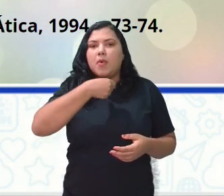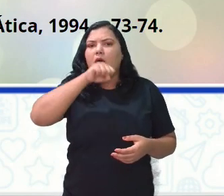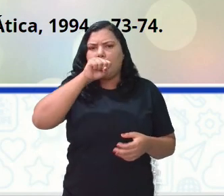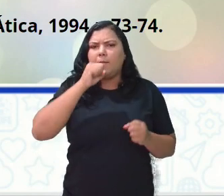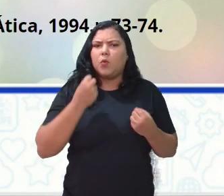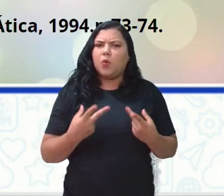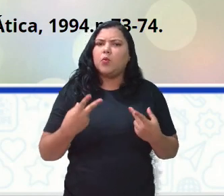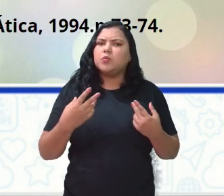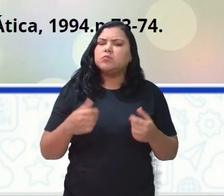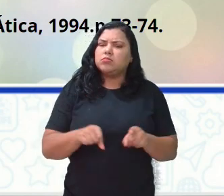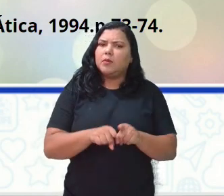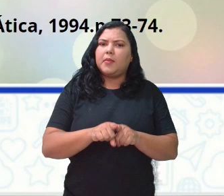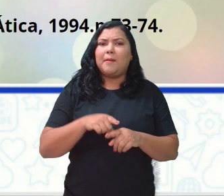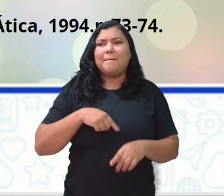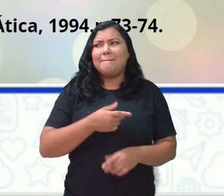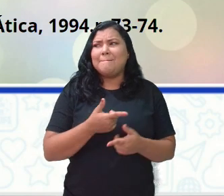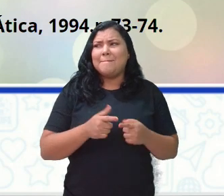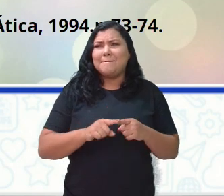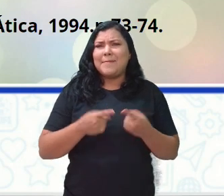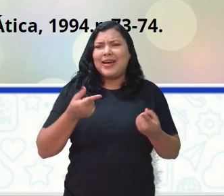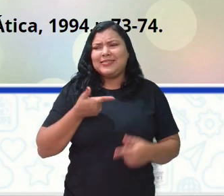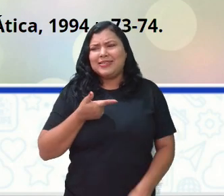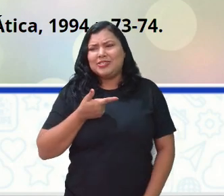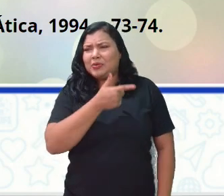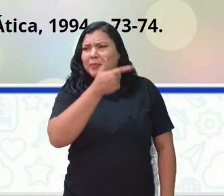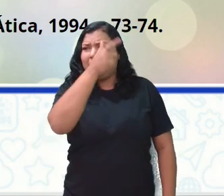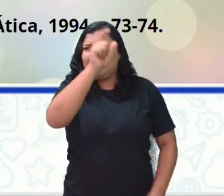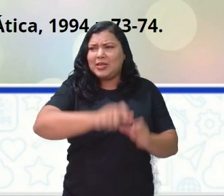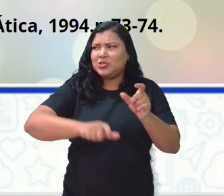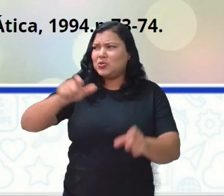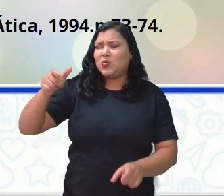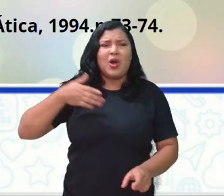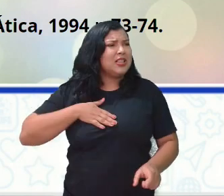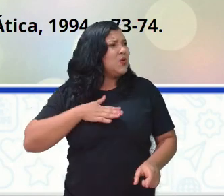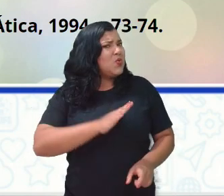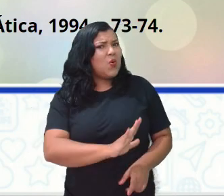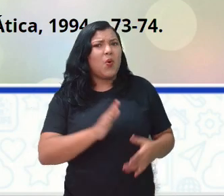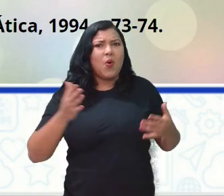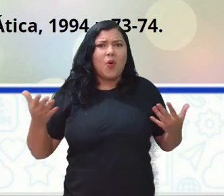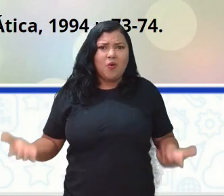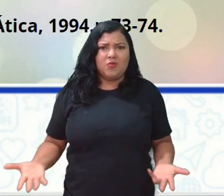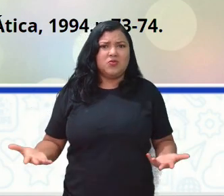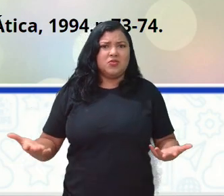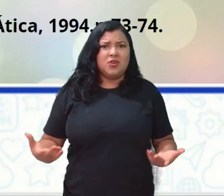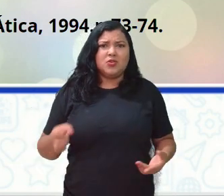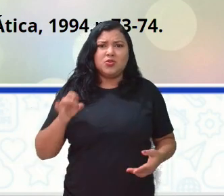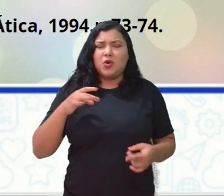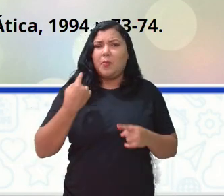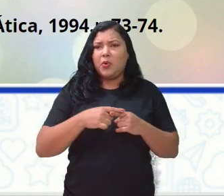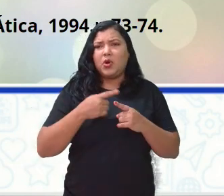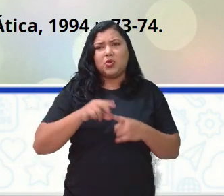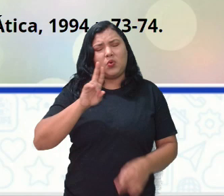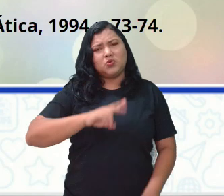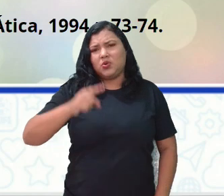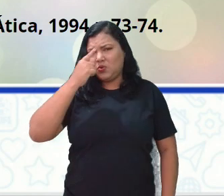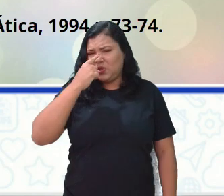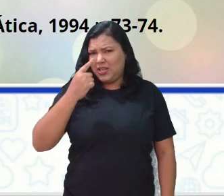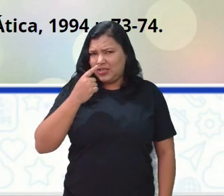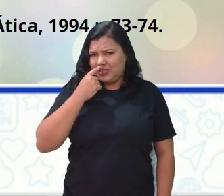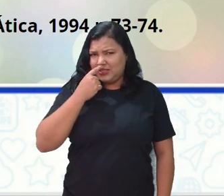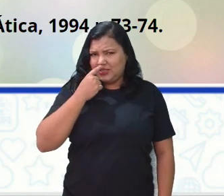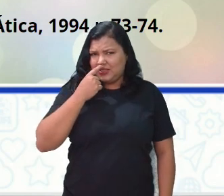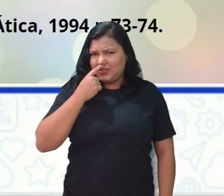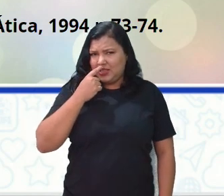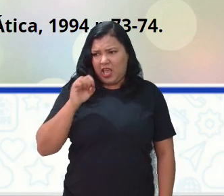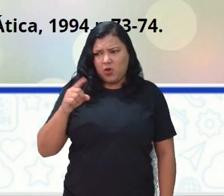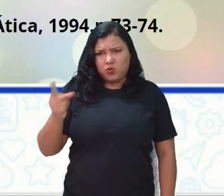as pessoas repudiam todo o resto por causa desse nariz, um simples nariz de borracha. Quer dizer que eu não sou eu